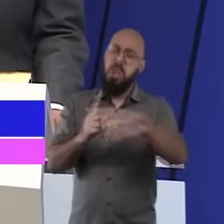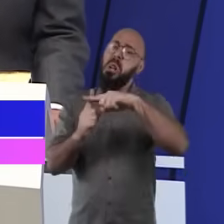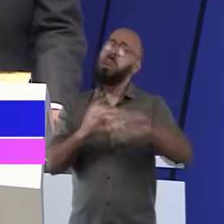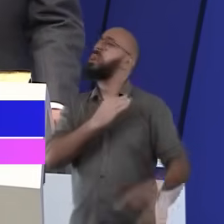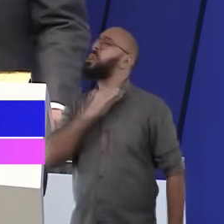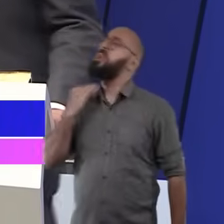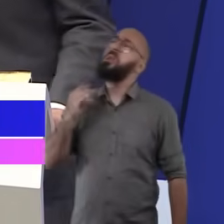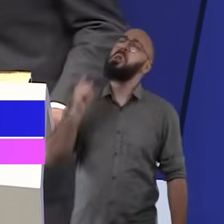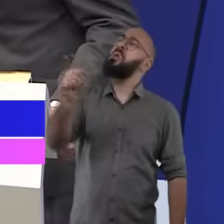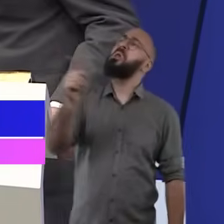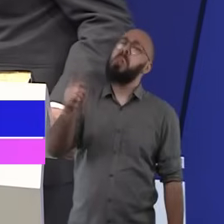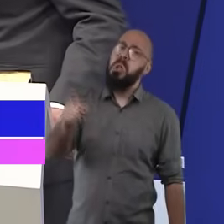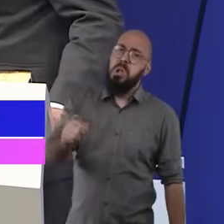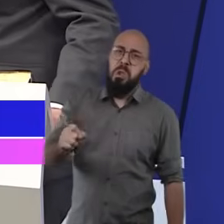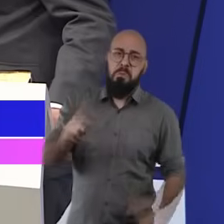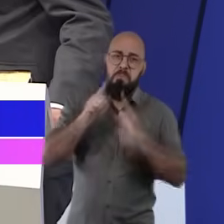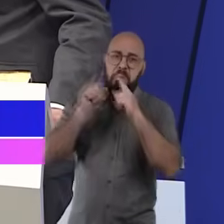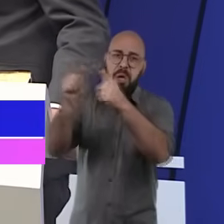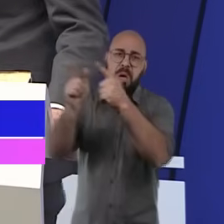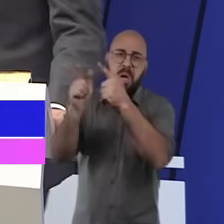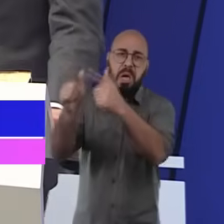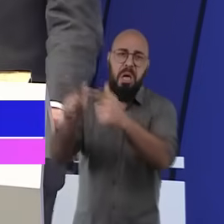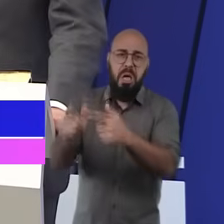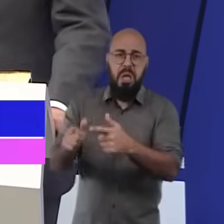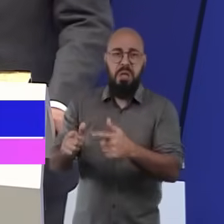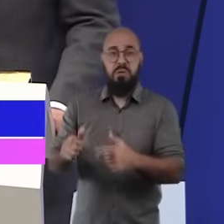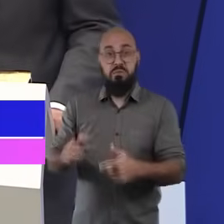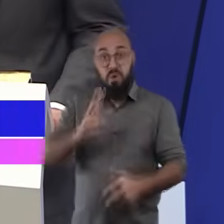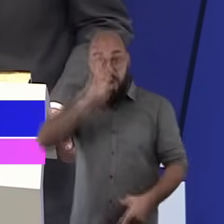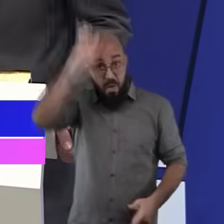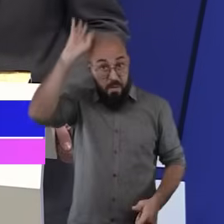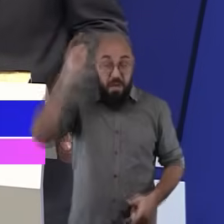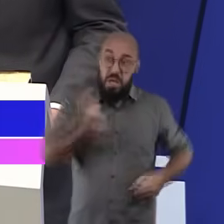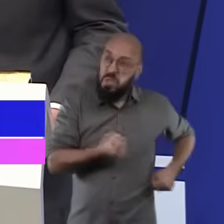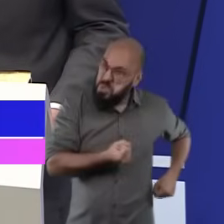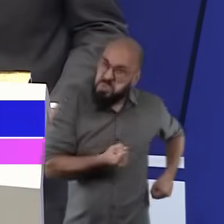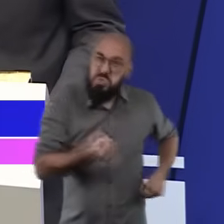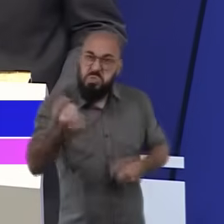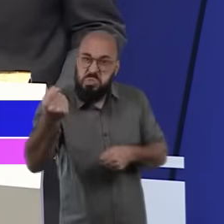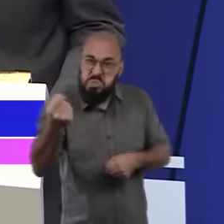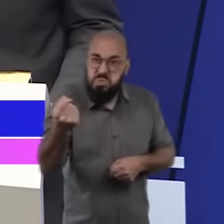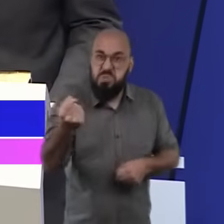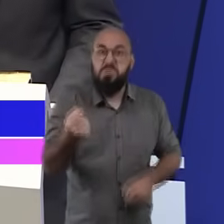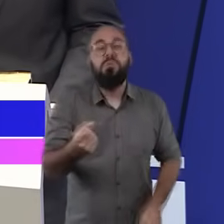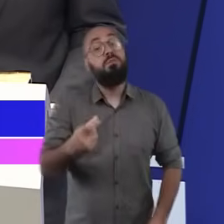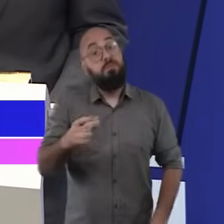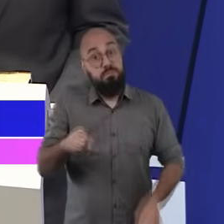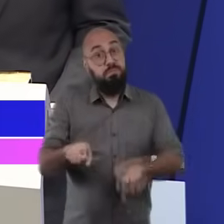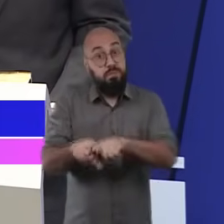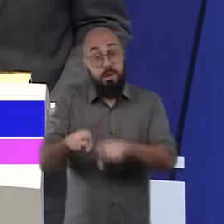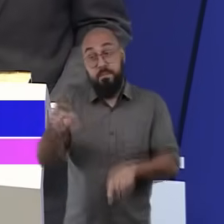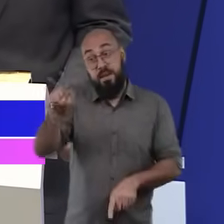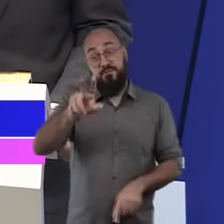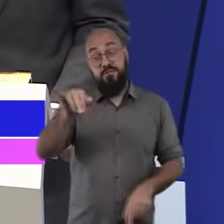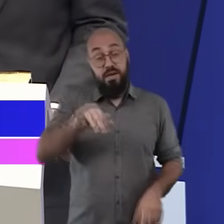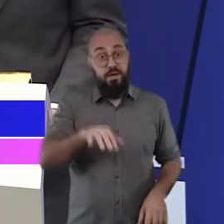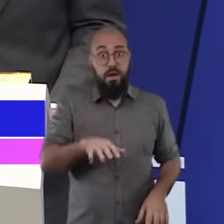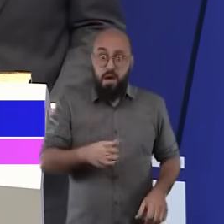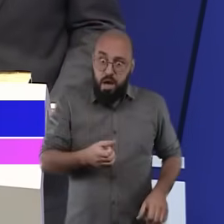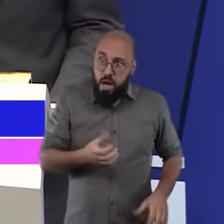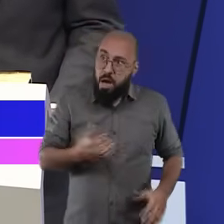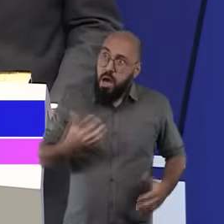crucifica, crucifica, esses também verão a volta de Jesus para terem consciência do engano